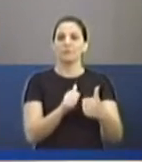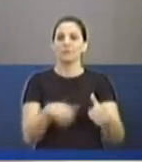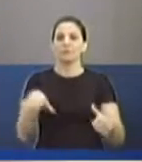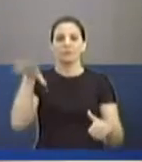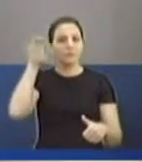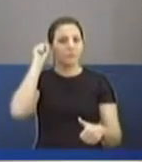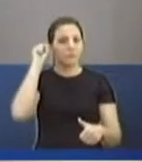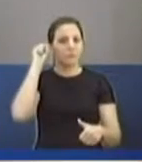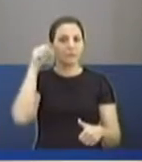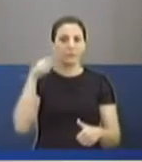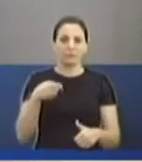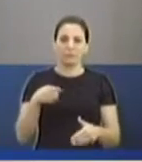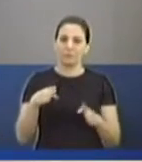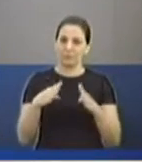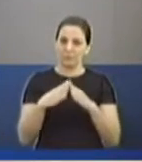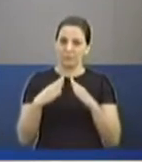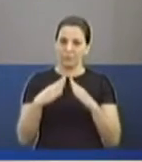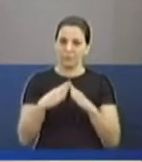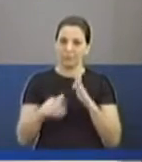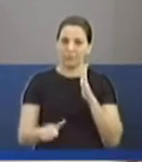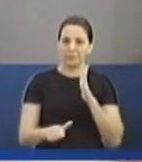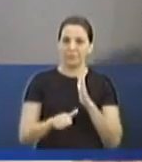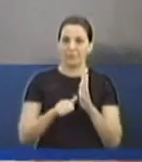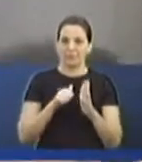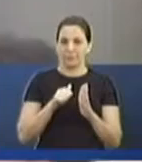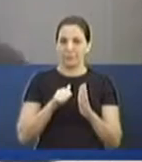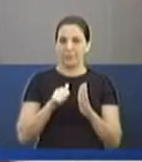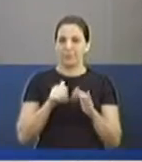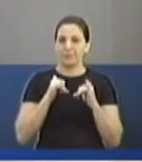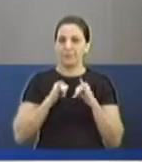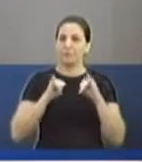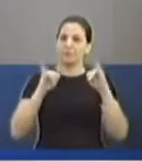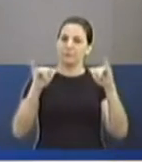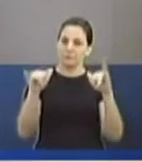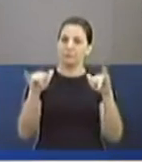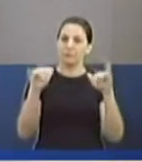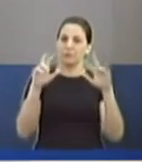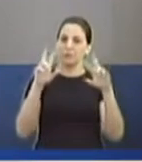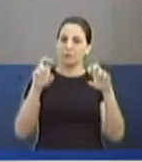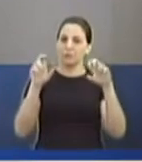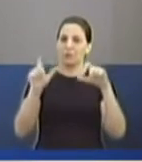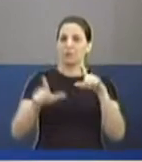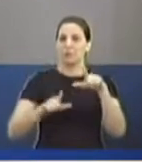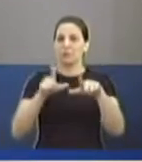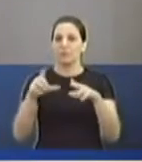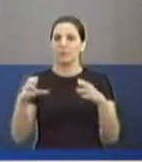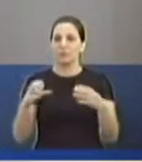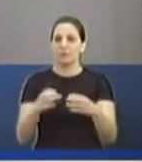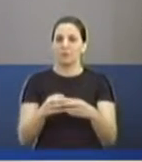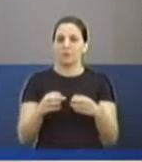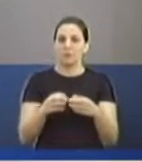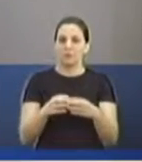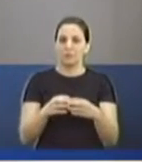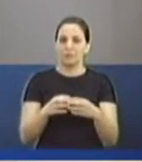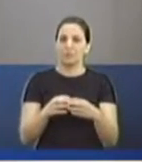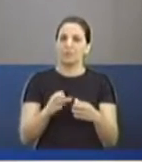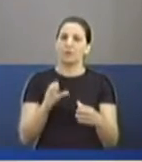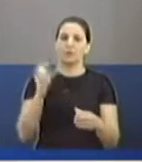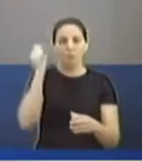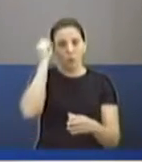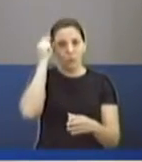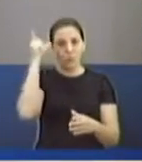em casa. Quero primeiro passar o informe sobre os trabalhos da Comissão de